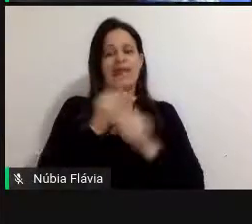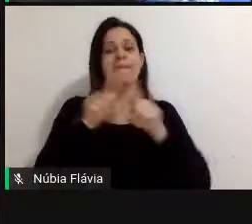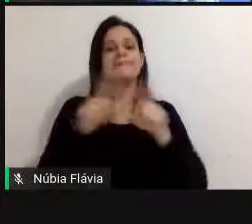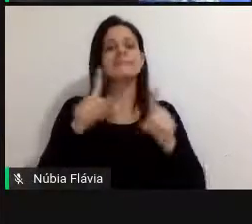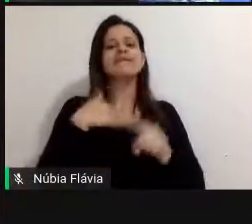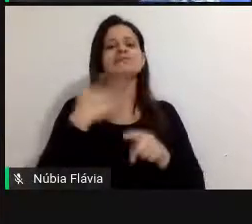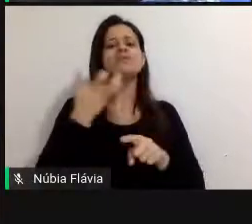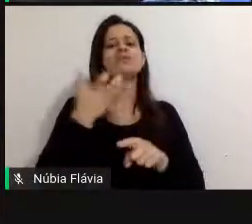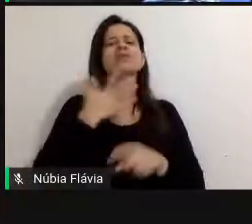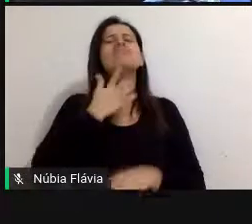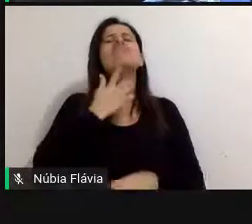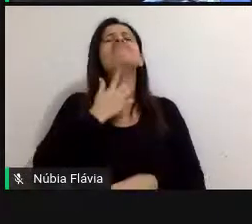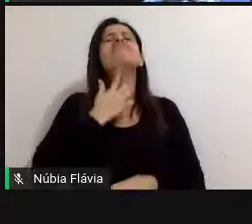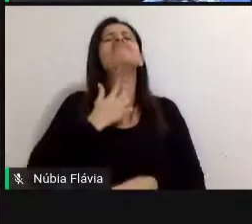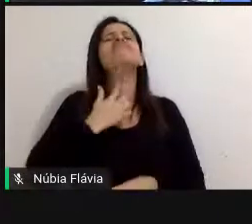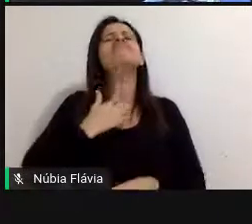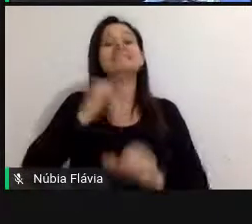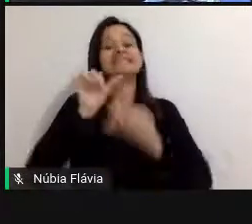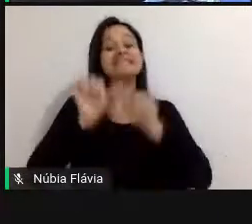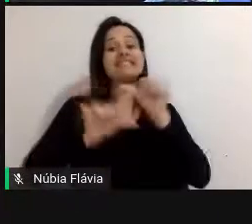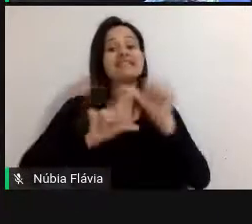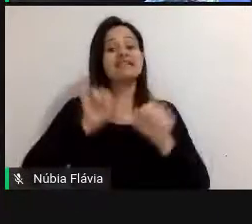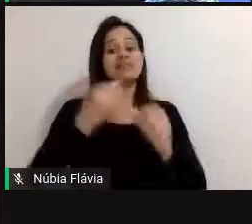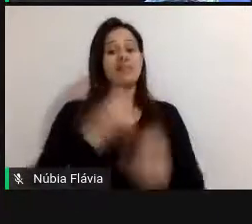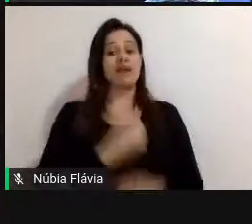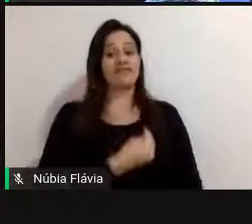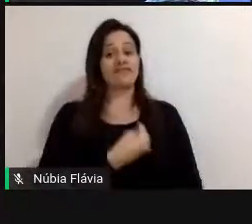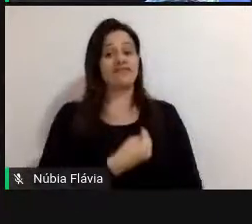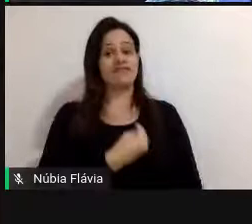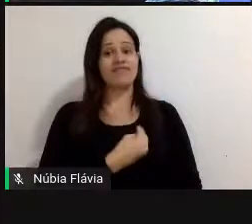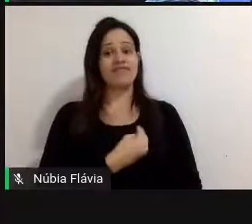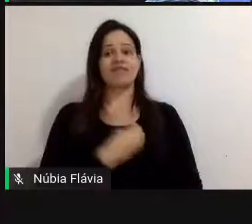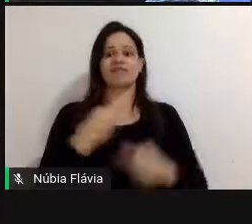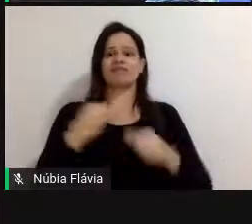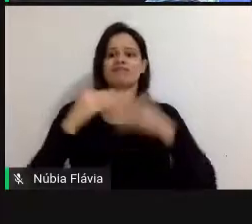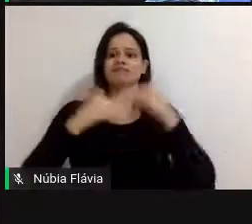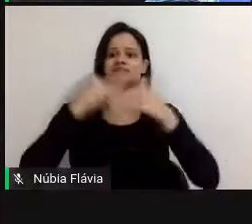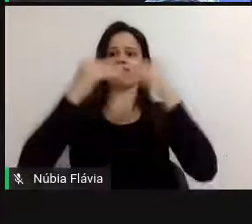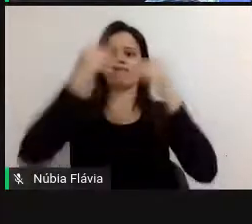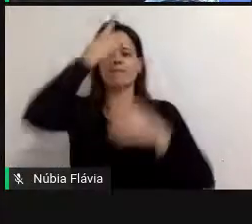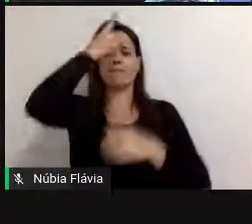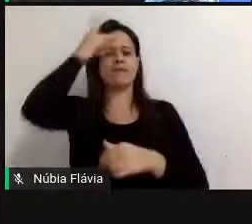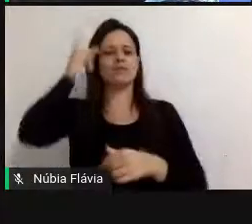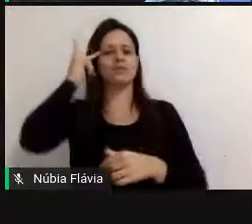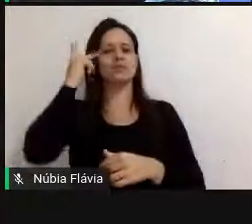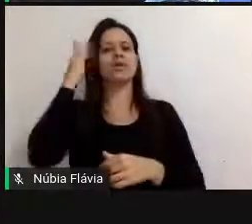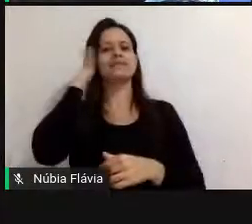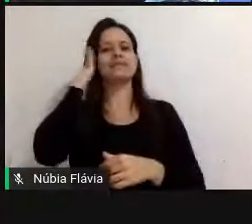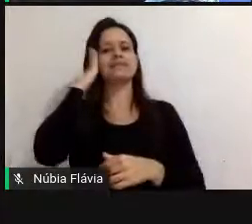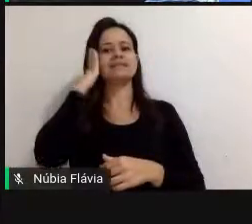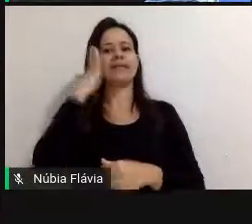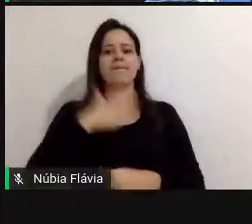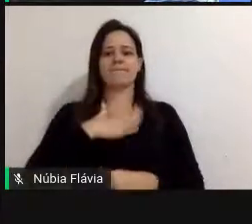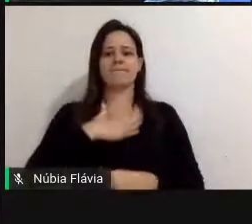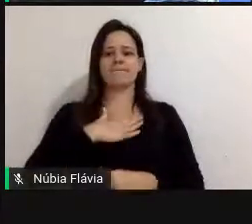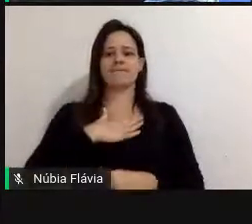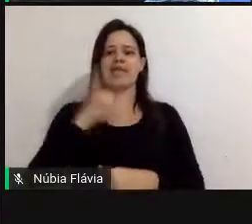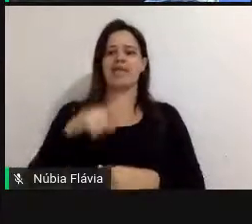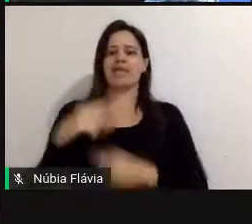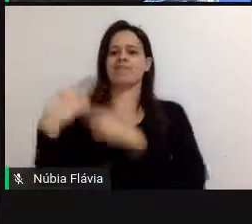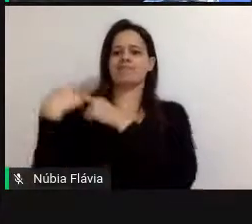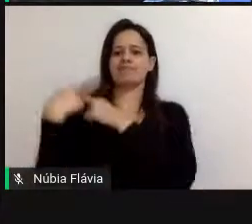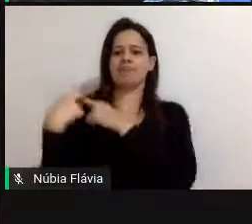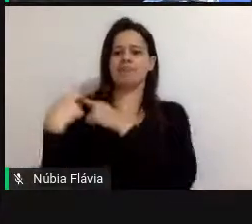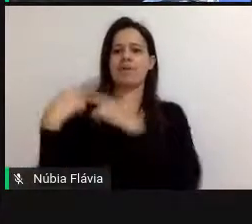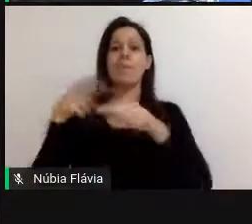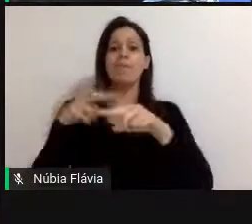vidas, de desenvolver pessoas, foi ficando tão grande dentro de mim que eu entendi que realmente essa era a minha missão. Por isso que eu mudei de área,